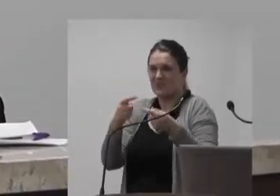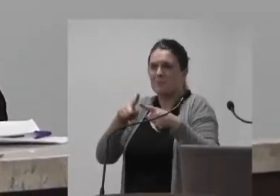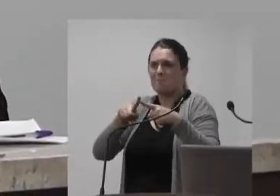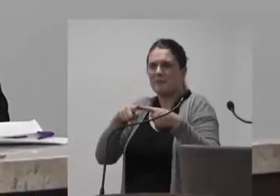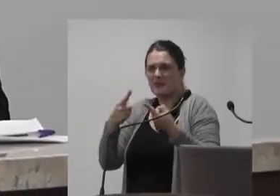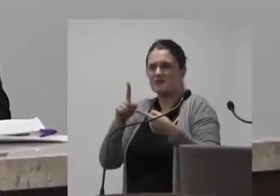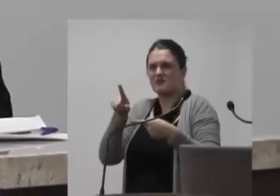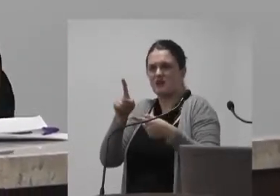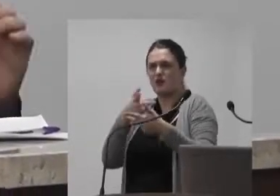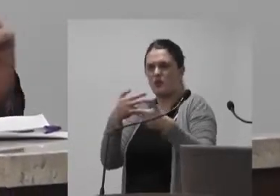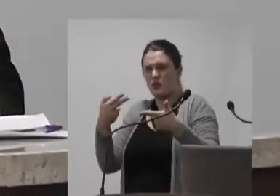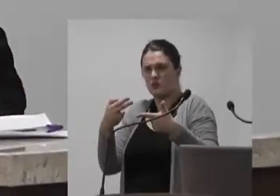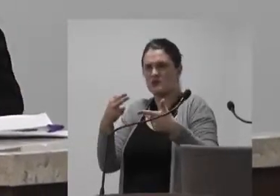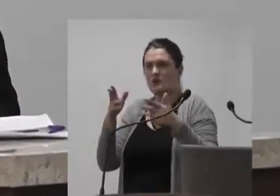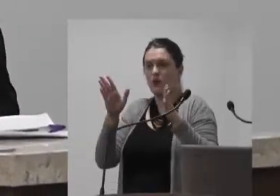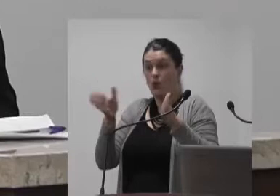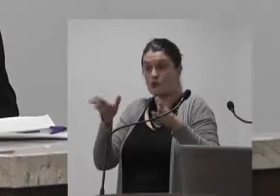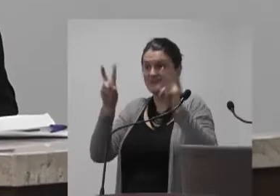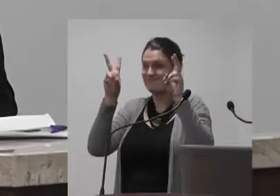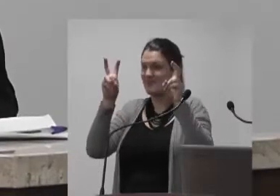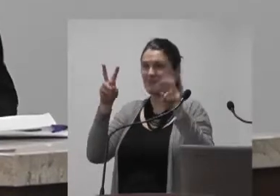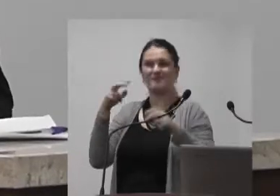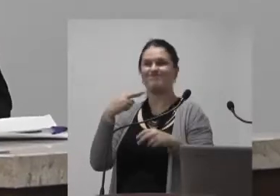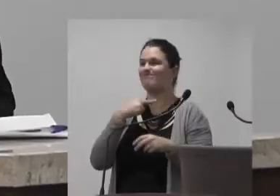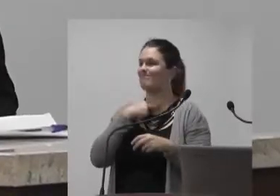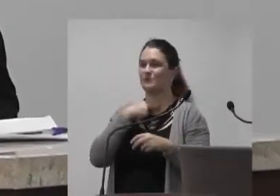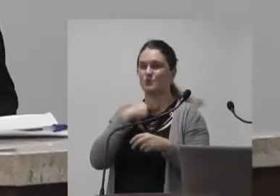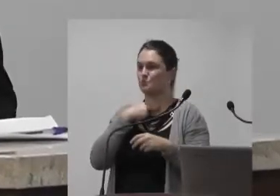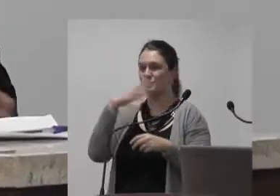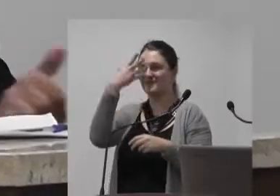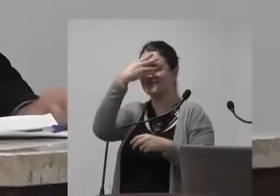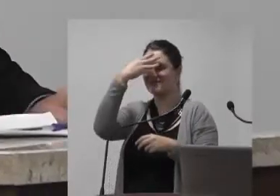mas é uma questão hoje, nesse assunto, que não podemos